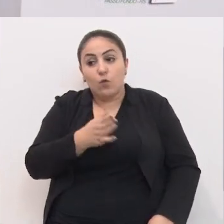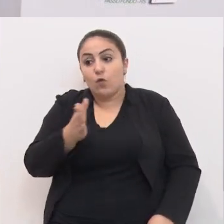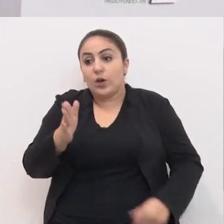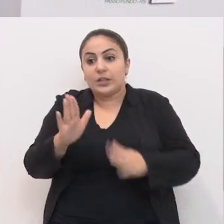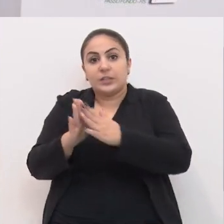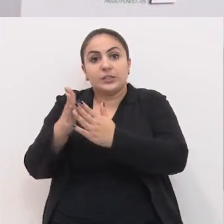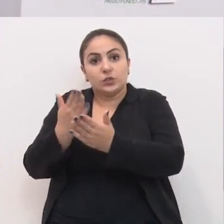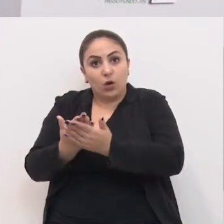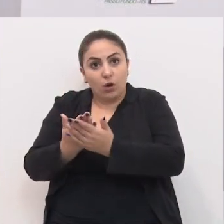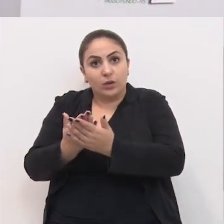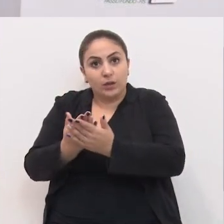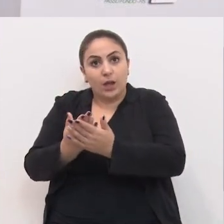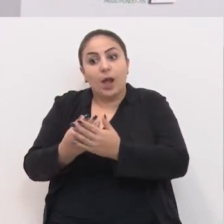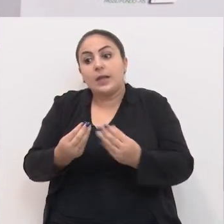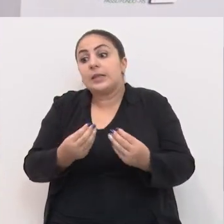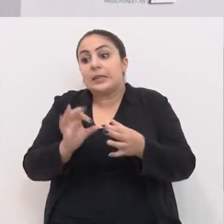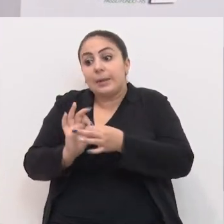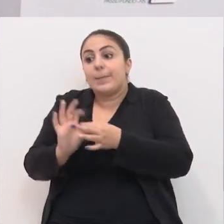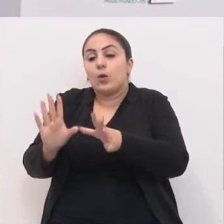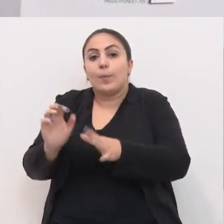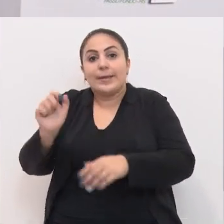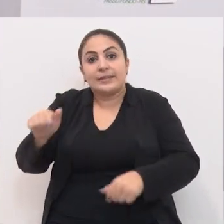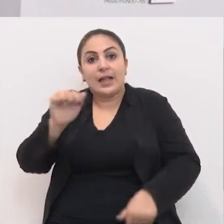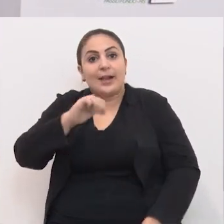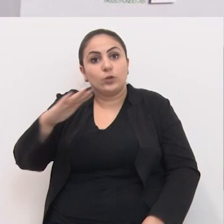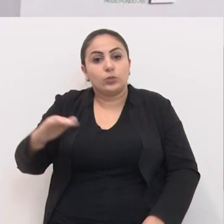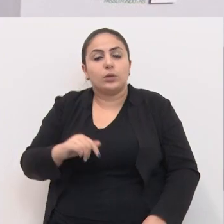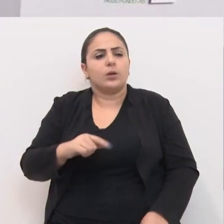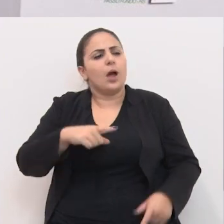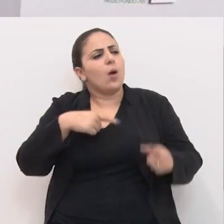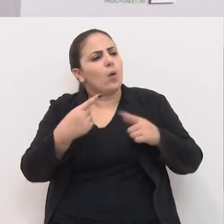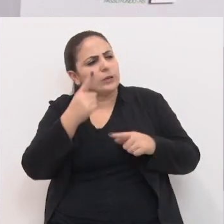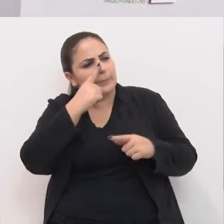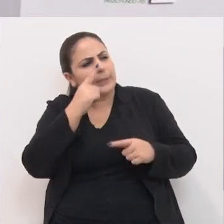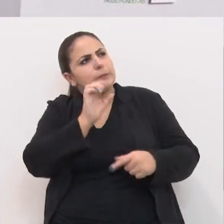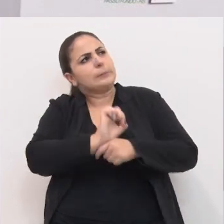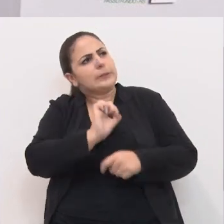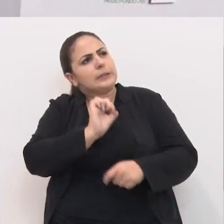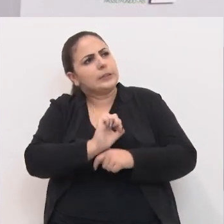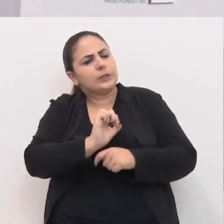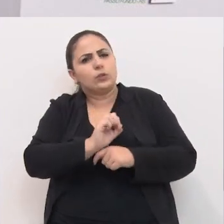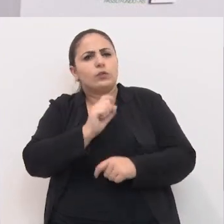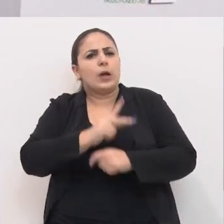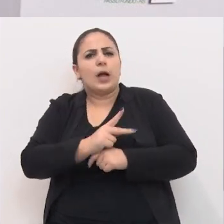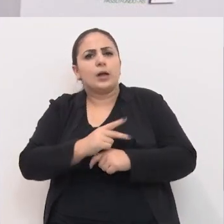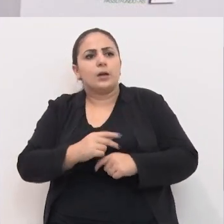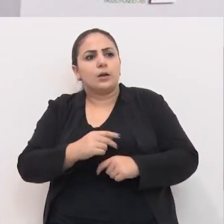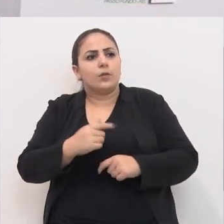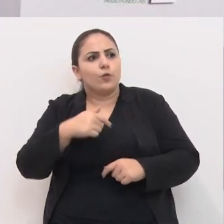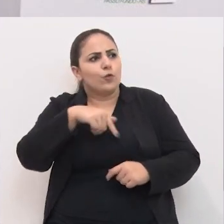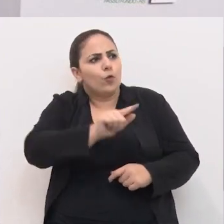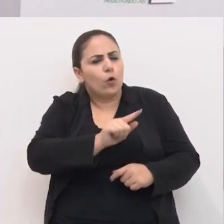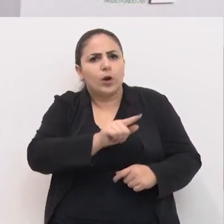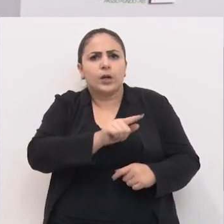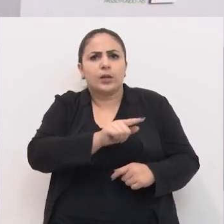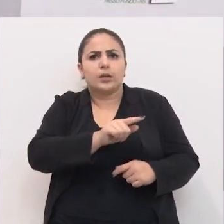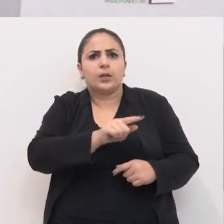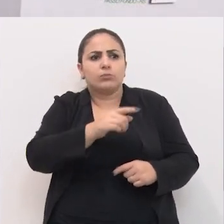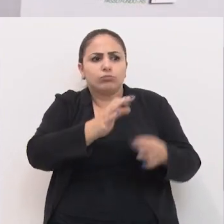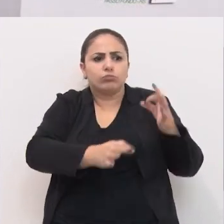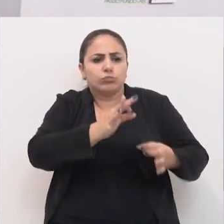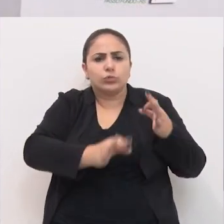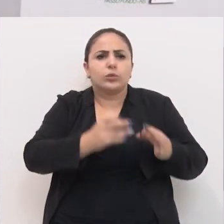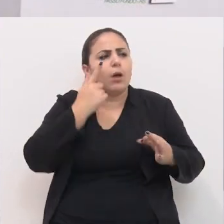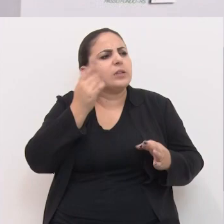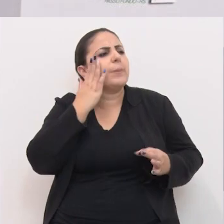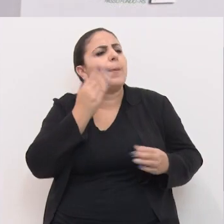Só que durante esse período houve um caso que é uma criança que não tinha dificuldade de se